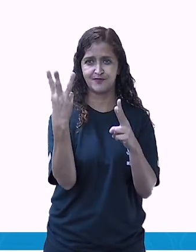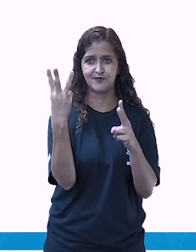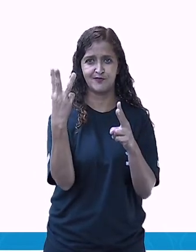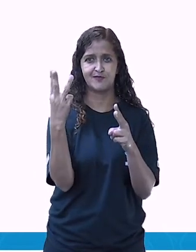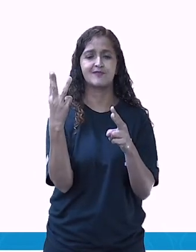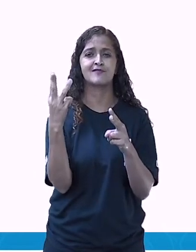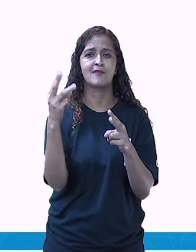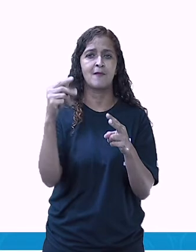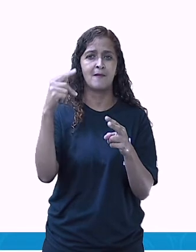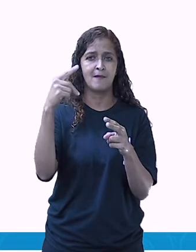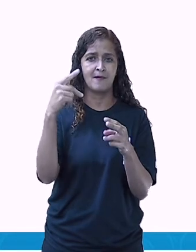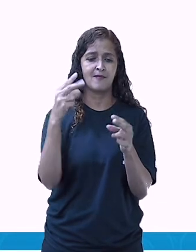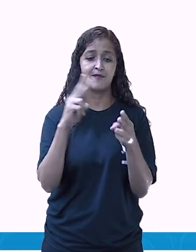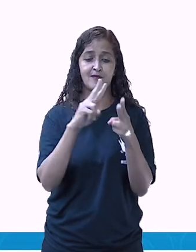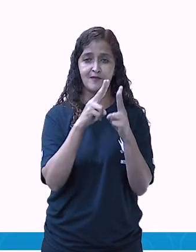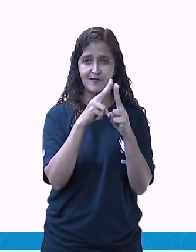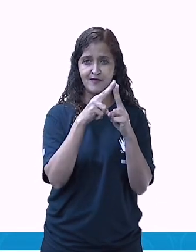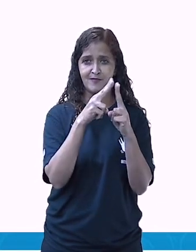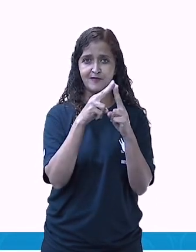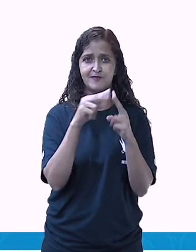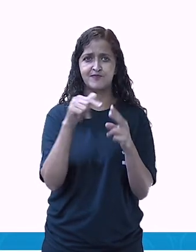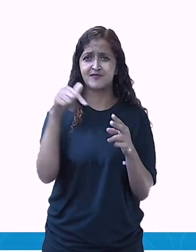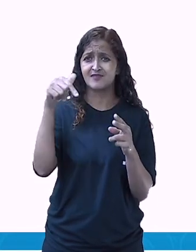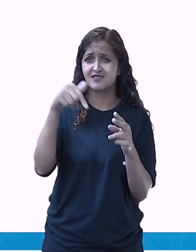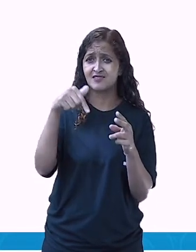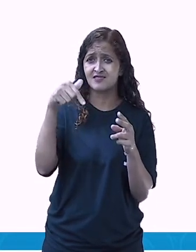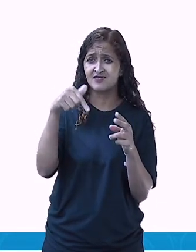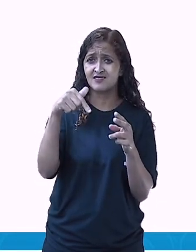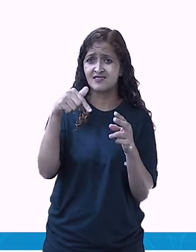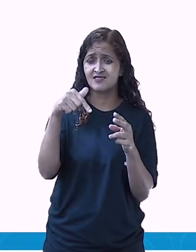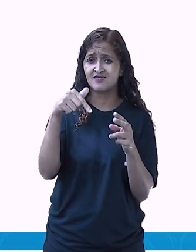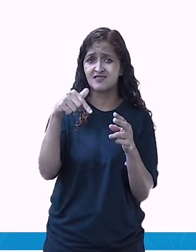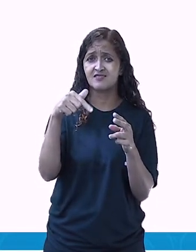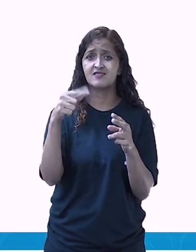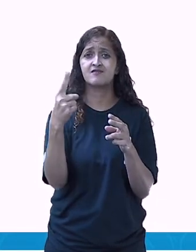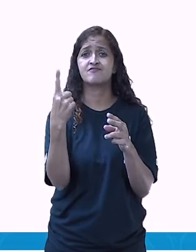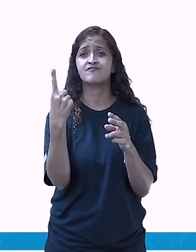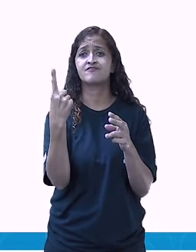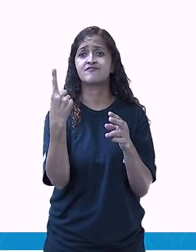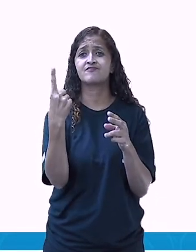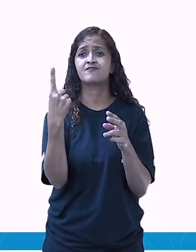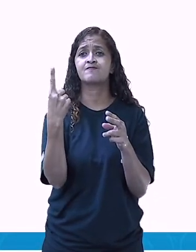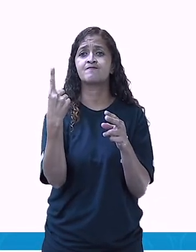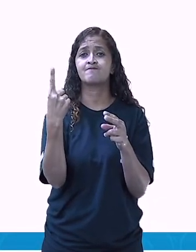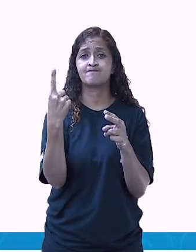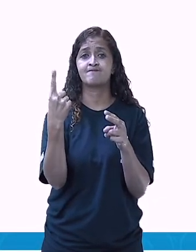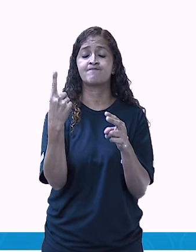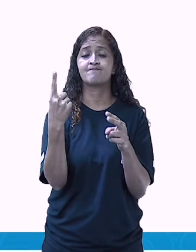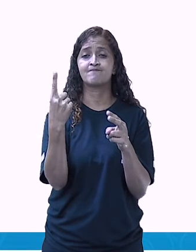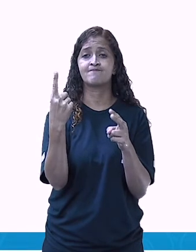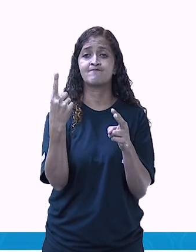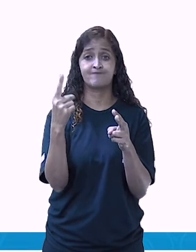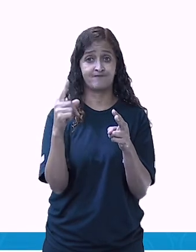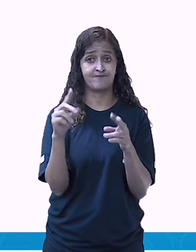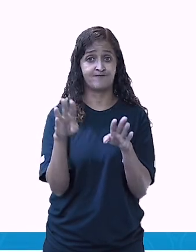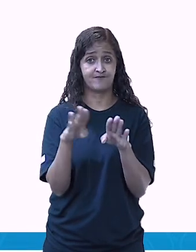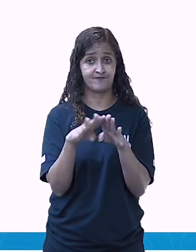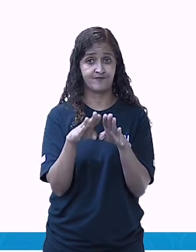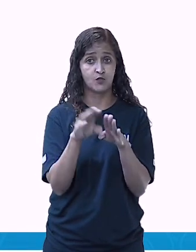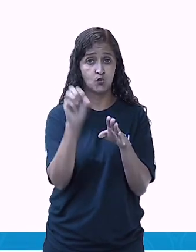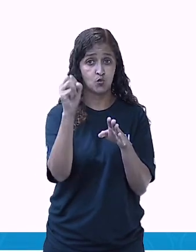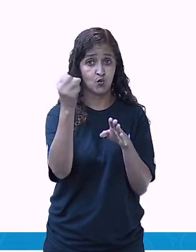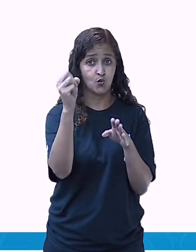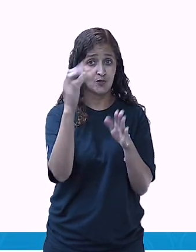par. O 7? Sobrou 1. É ímpar. O 8